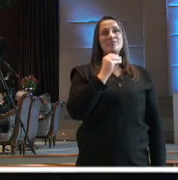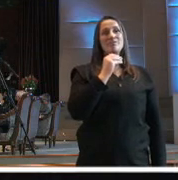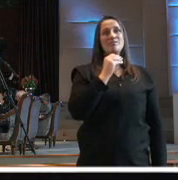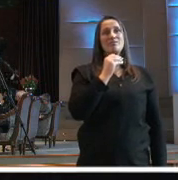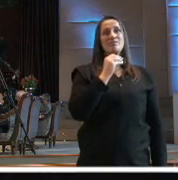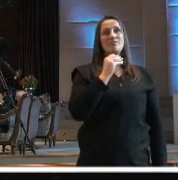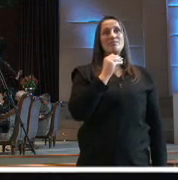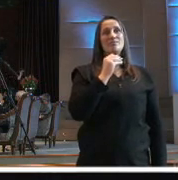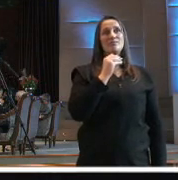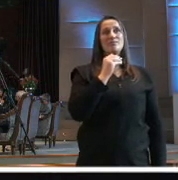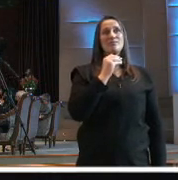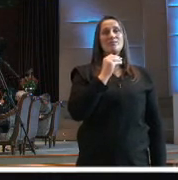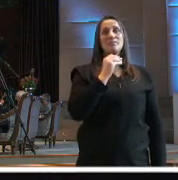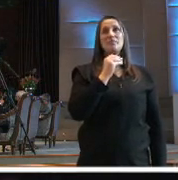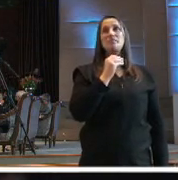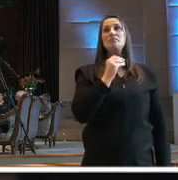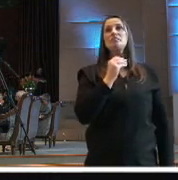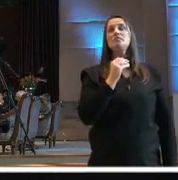não vai mandar embora.